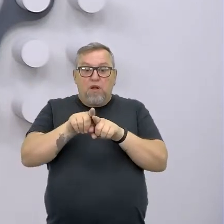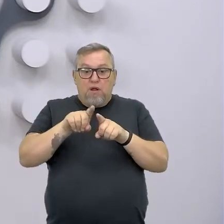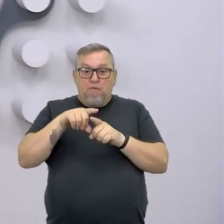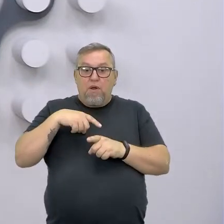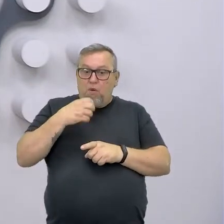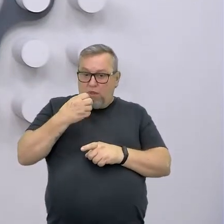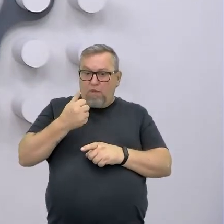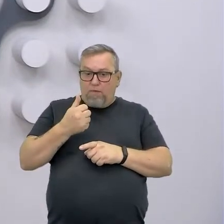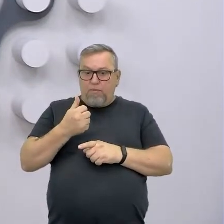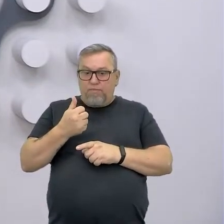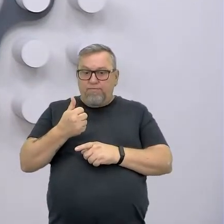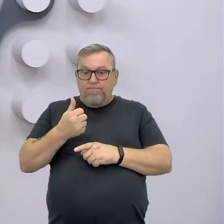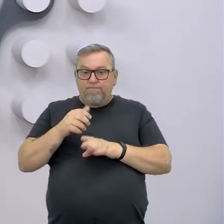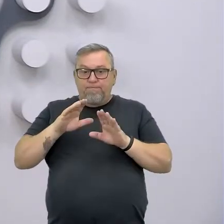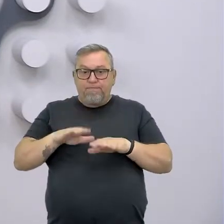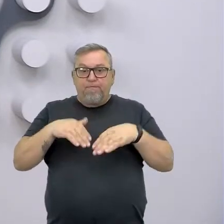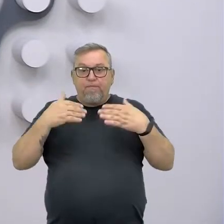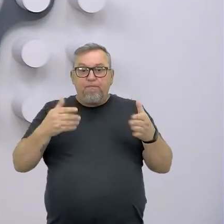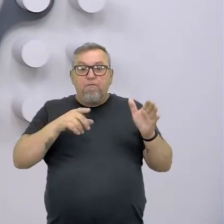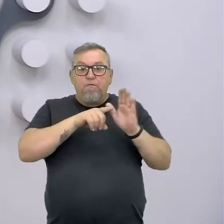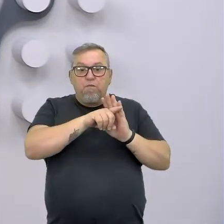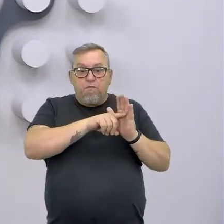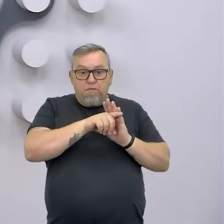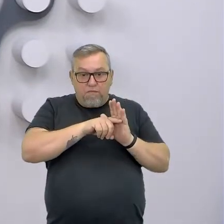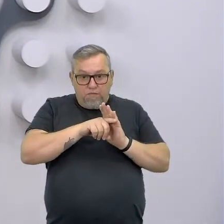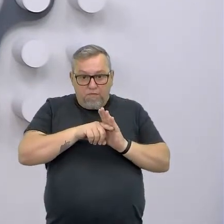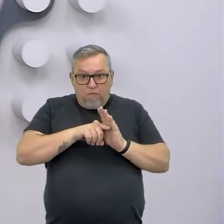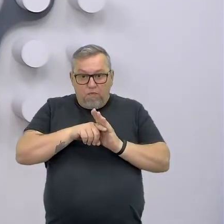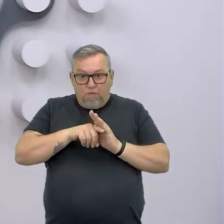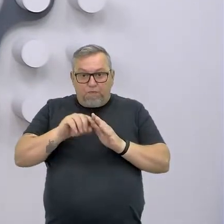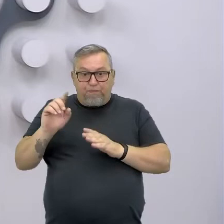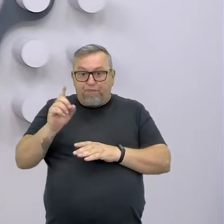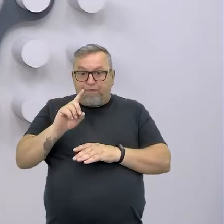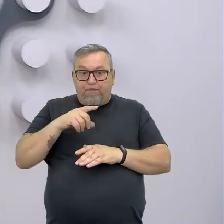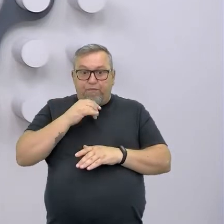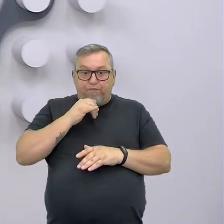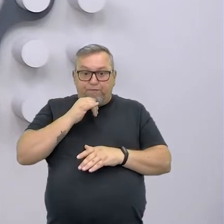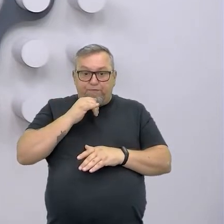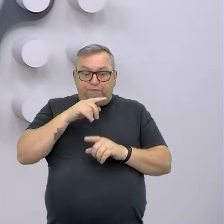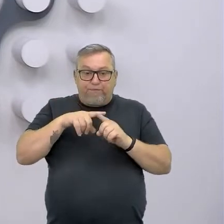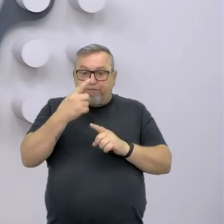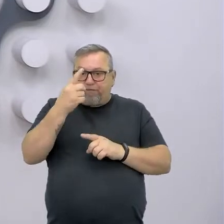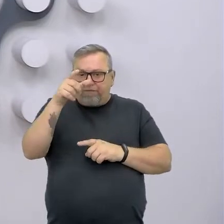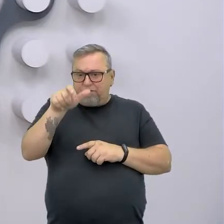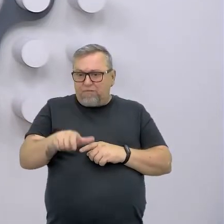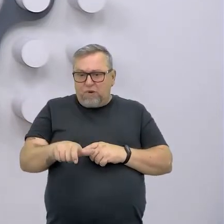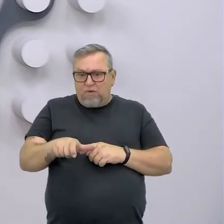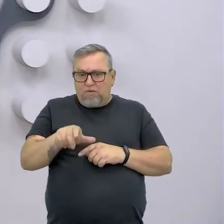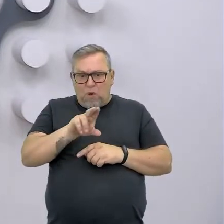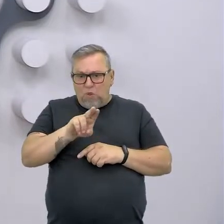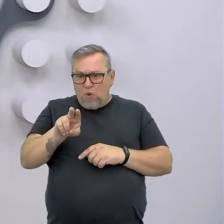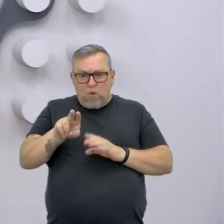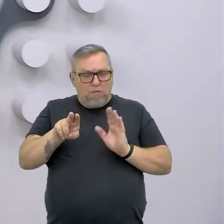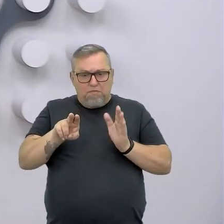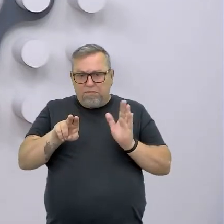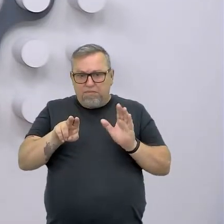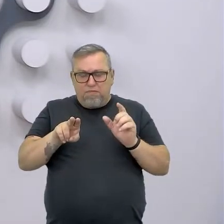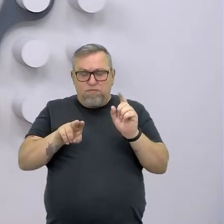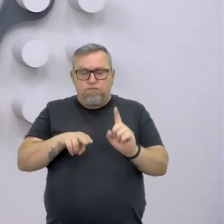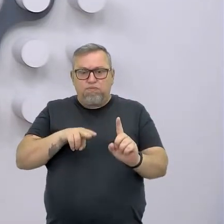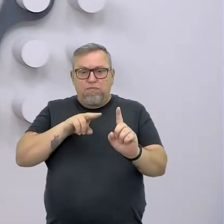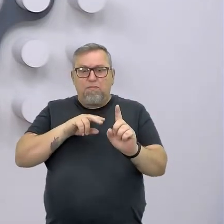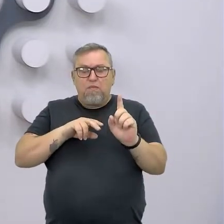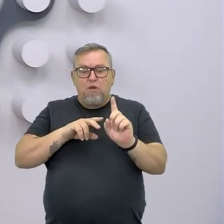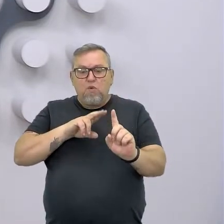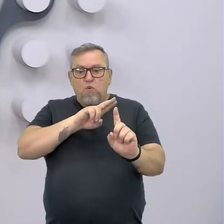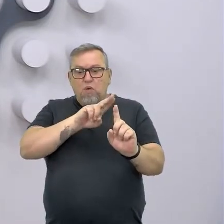está bom. Então essa pesquisa, ela não tem o nome de uma pessoa, né? E o que são as fake news? Elas